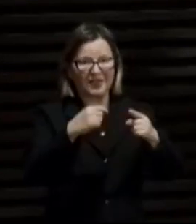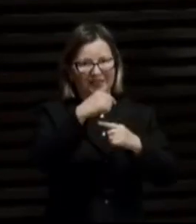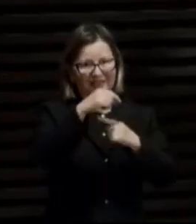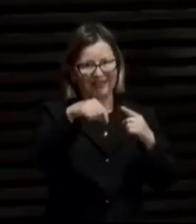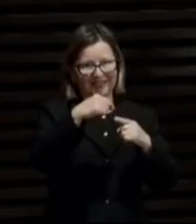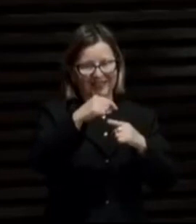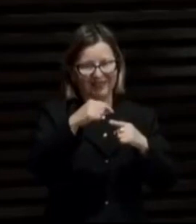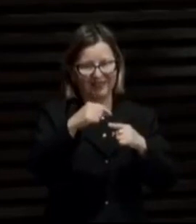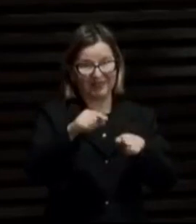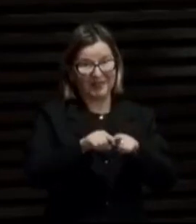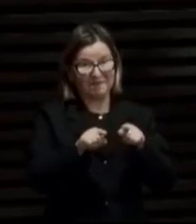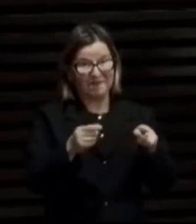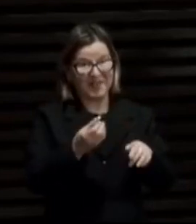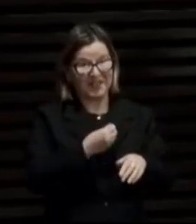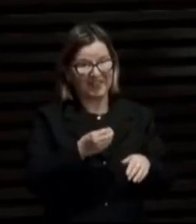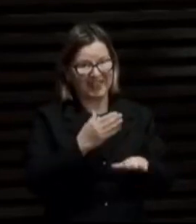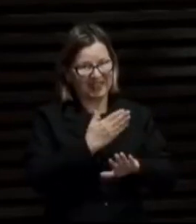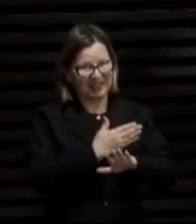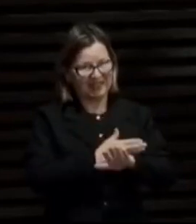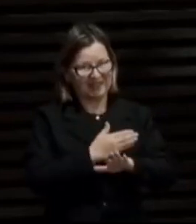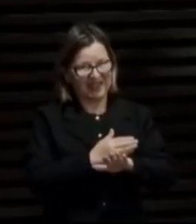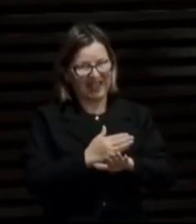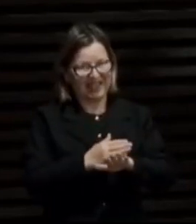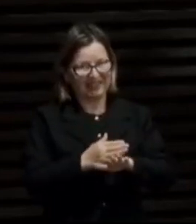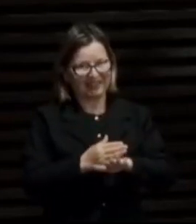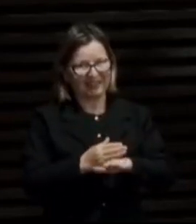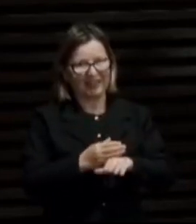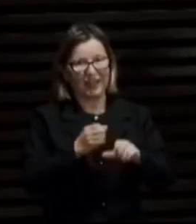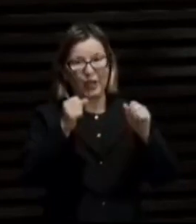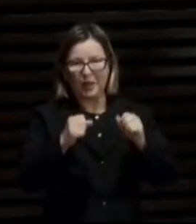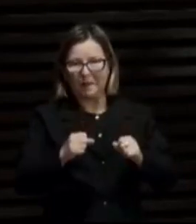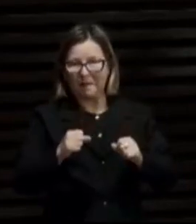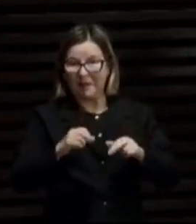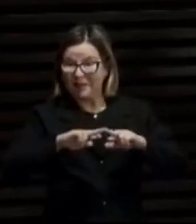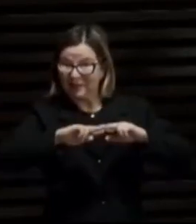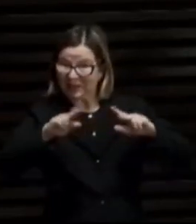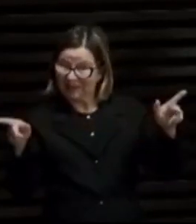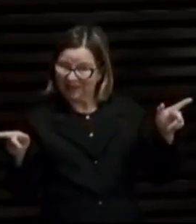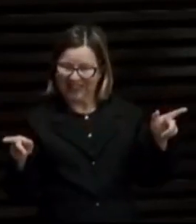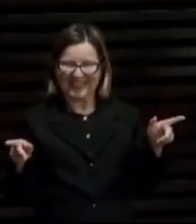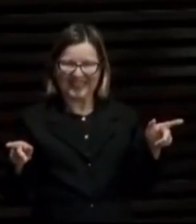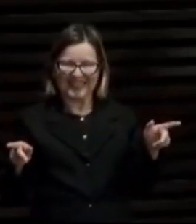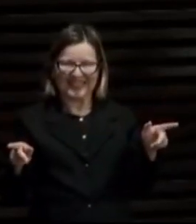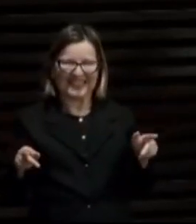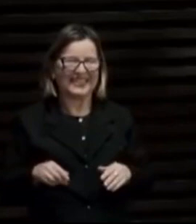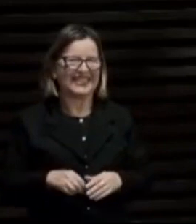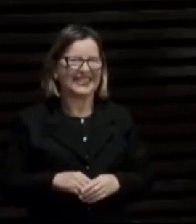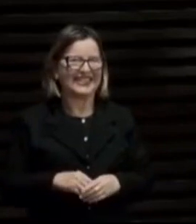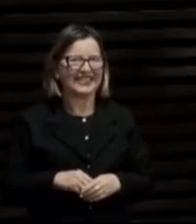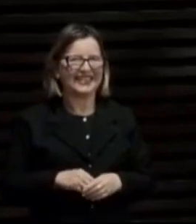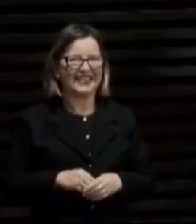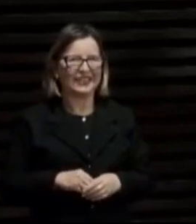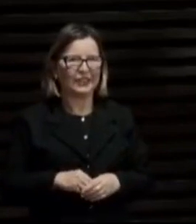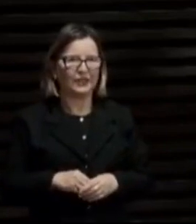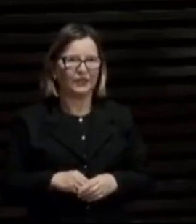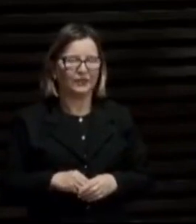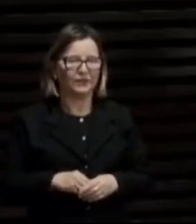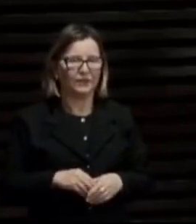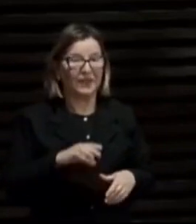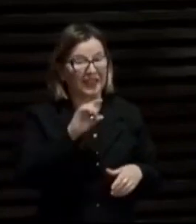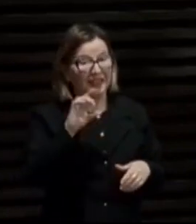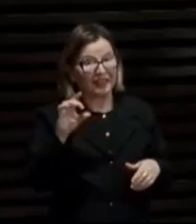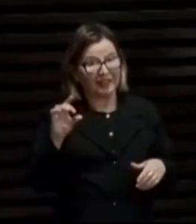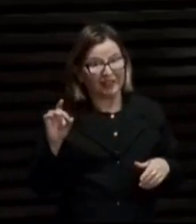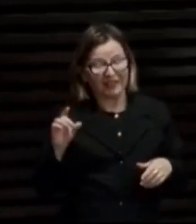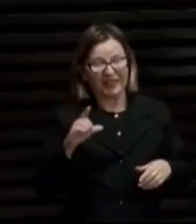medida prática pode variar até o infinito. Todos nós aqui estamos nesse processo. Mas cada um tem o